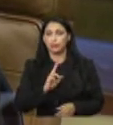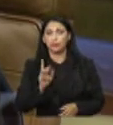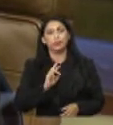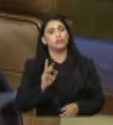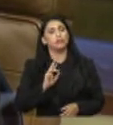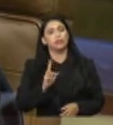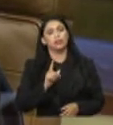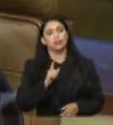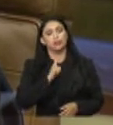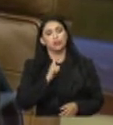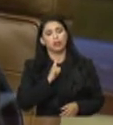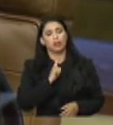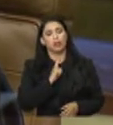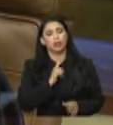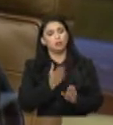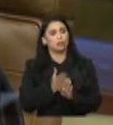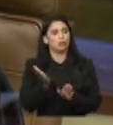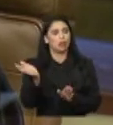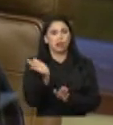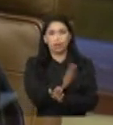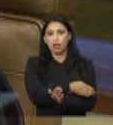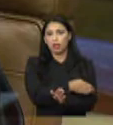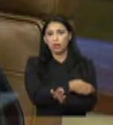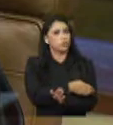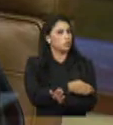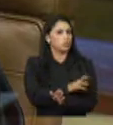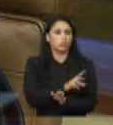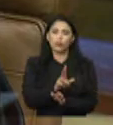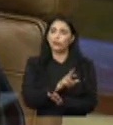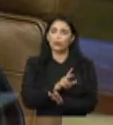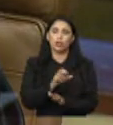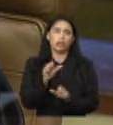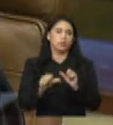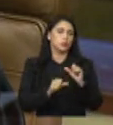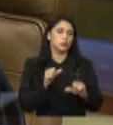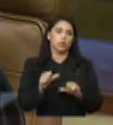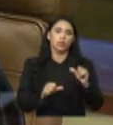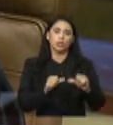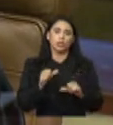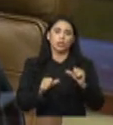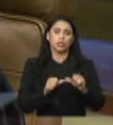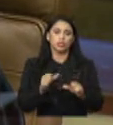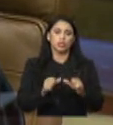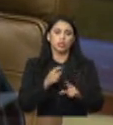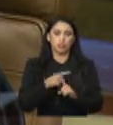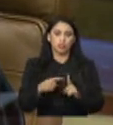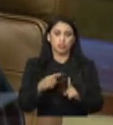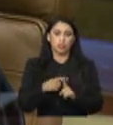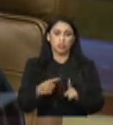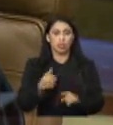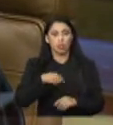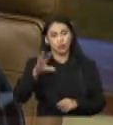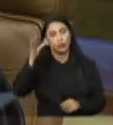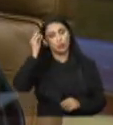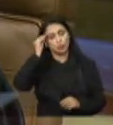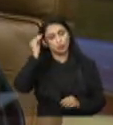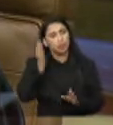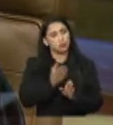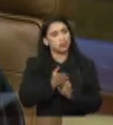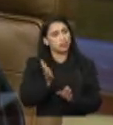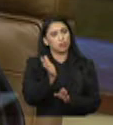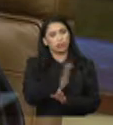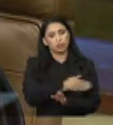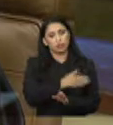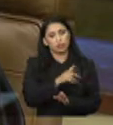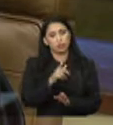prendo forma de aplicar retroatividade das suas alterações e forma parcial entendo que a irretroatividade